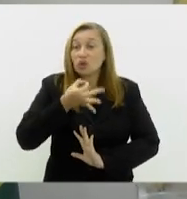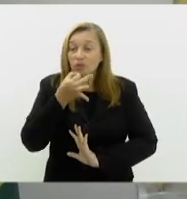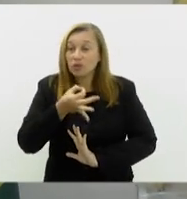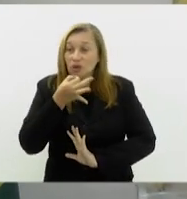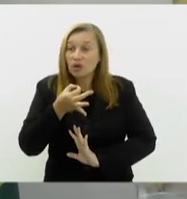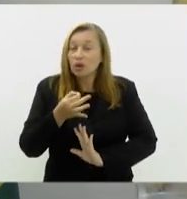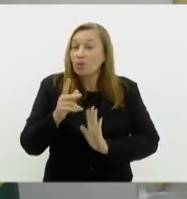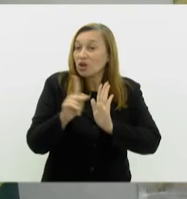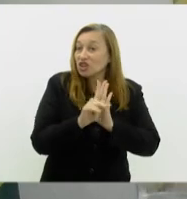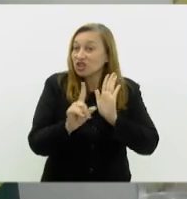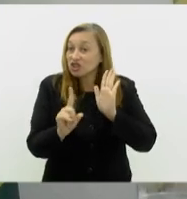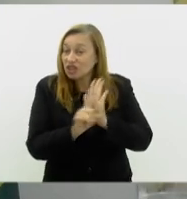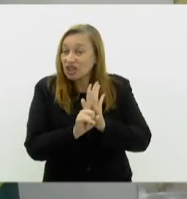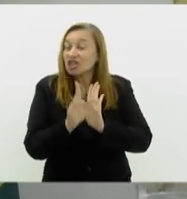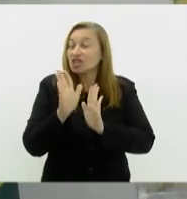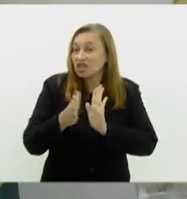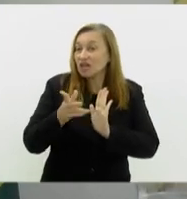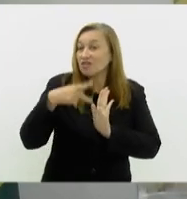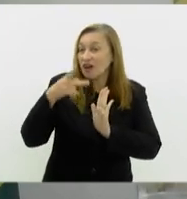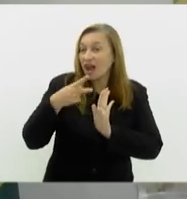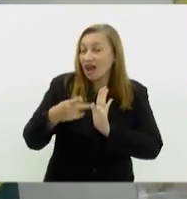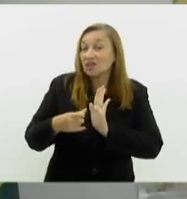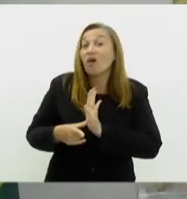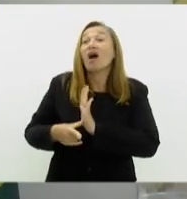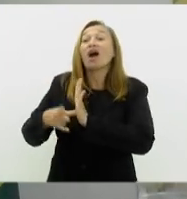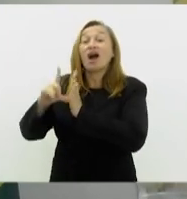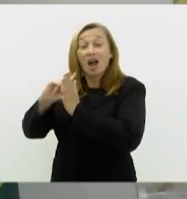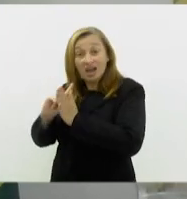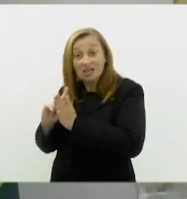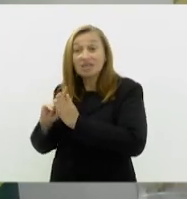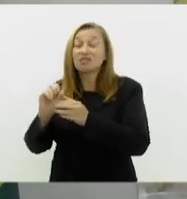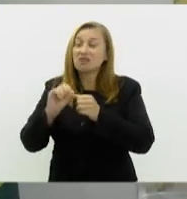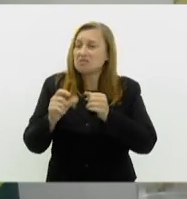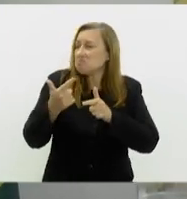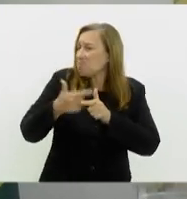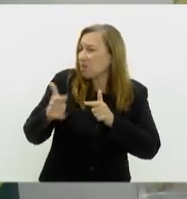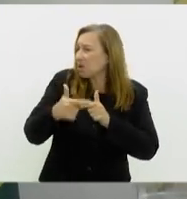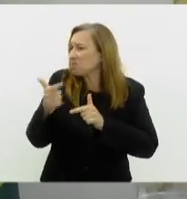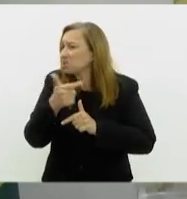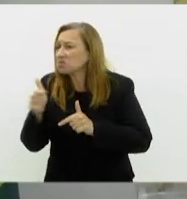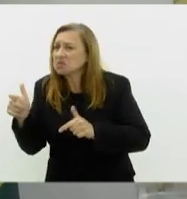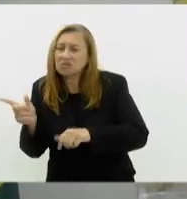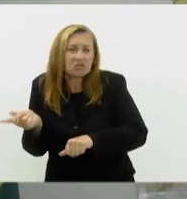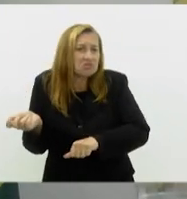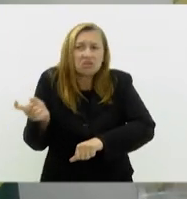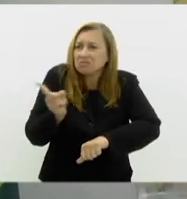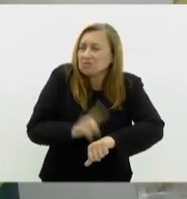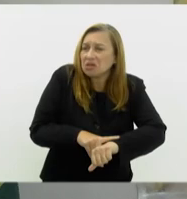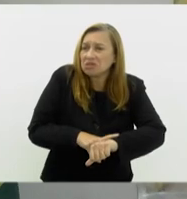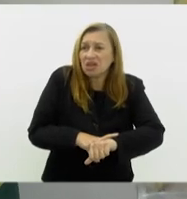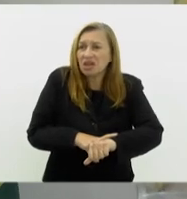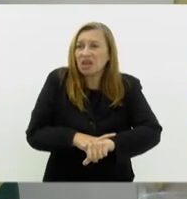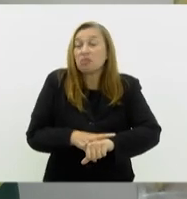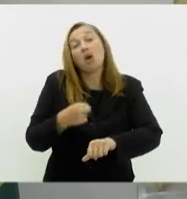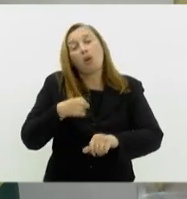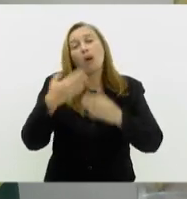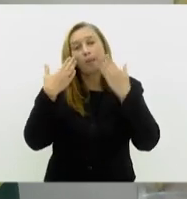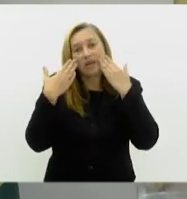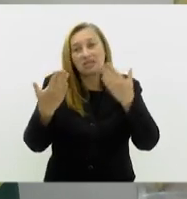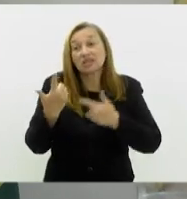lei que havia mencionado que faria retira não tem problema nenhum não deu tempo isso aqui eu eu apresento